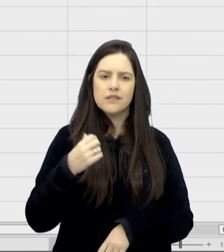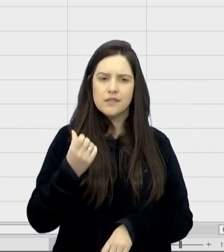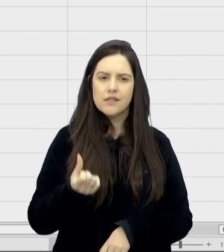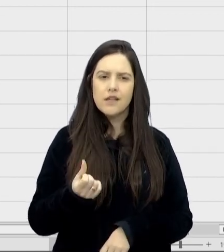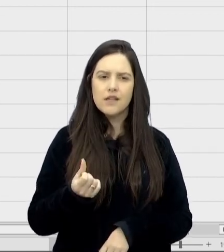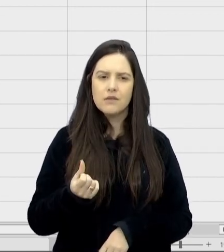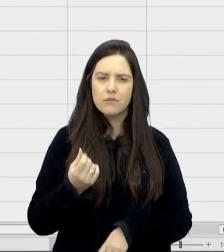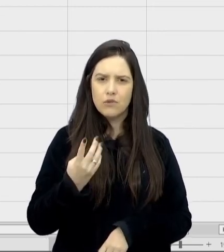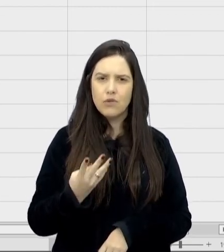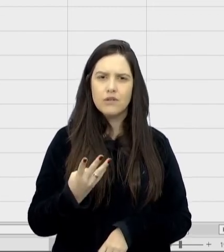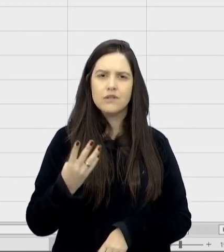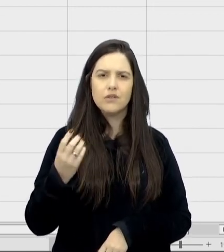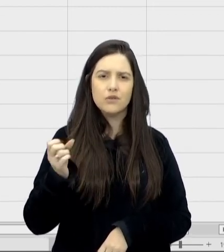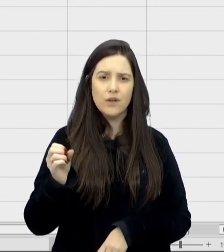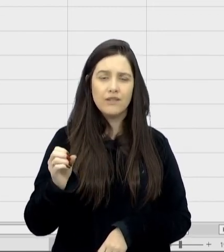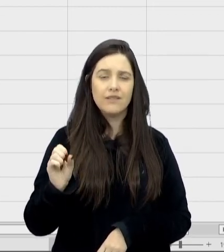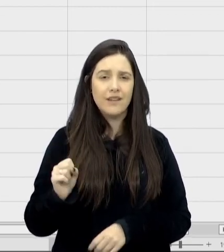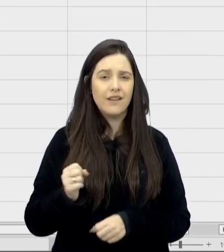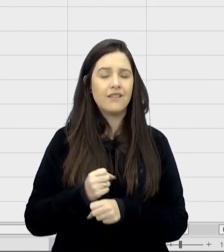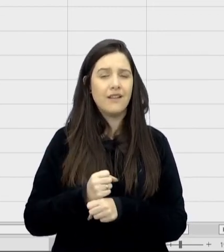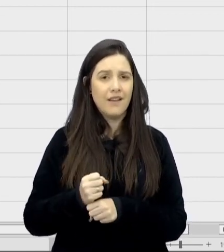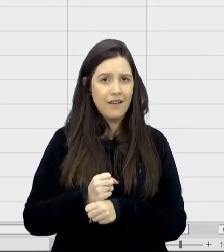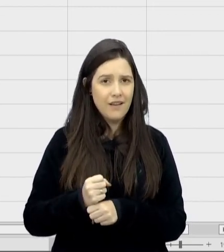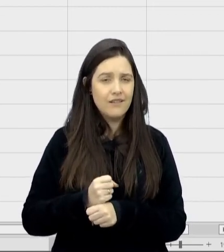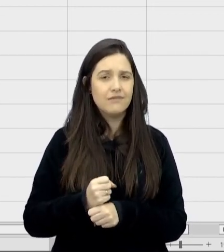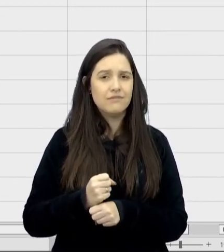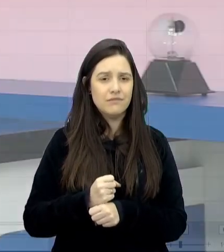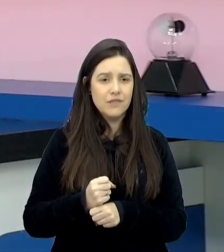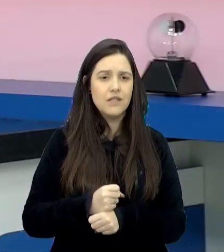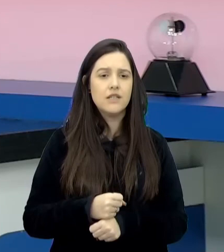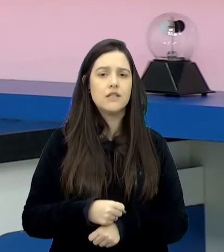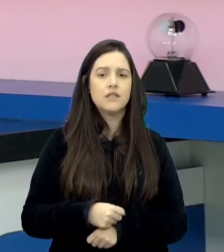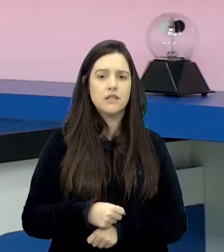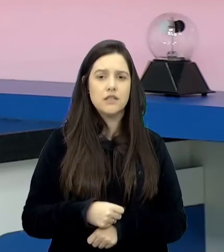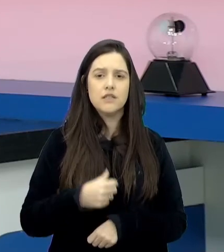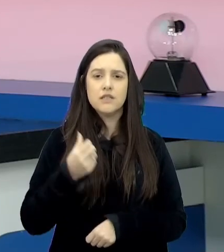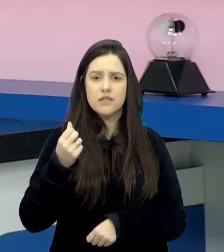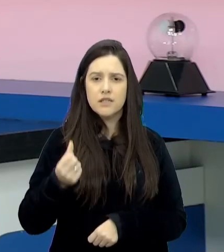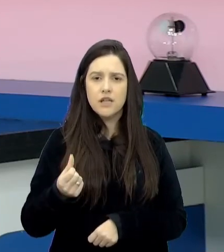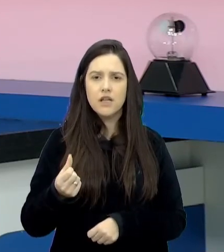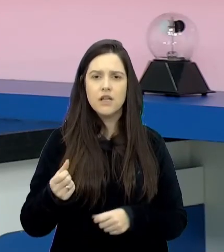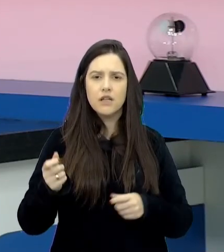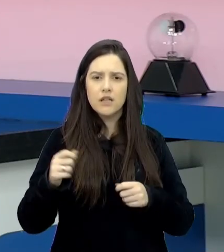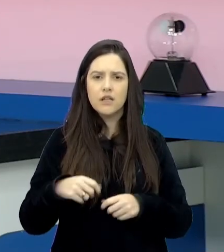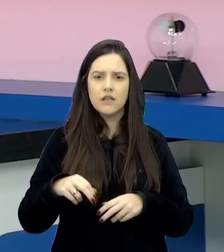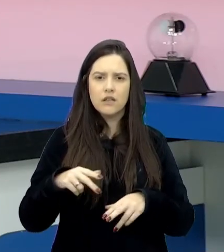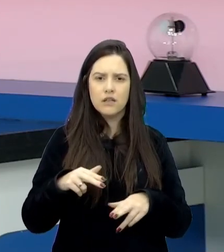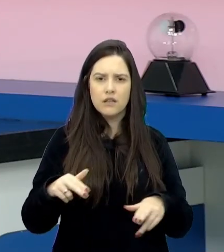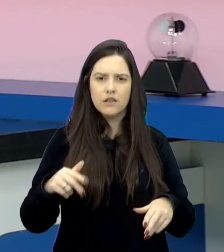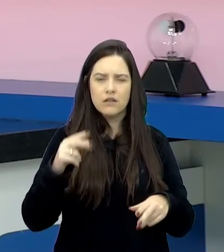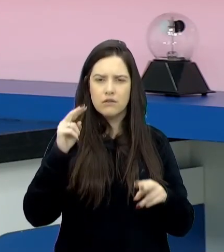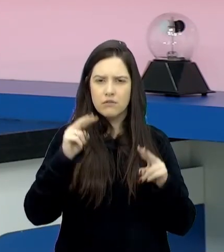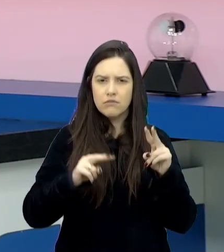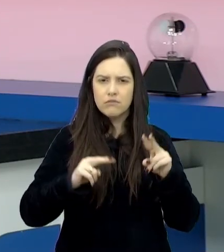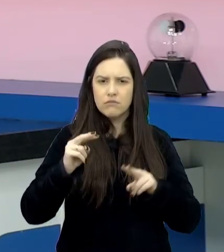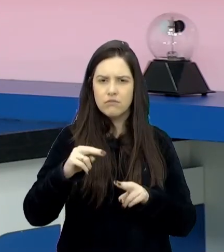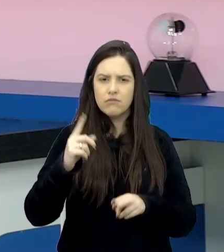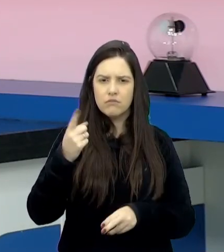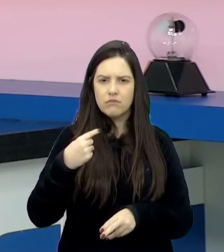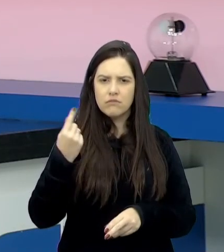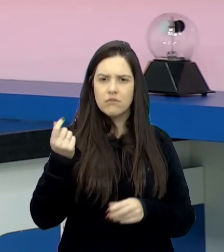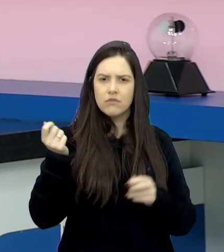6.480 anos para que esse material aí reduza para 6% do que tinha. Então, se a gente der seguimento a isso, a gente